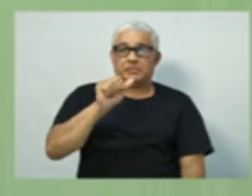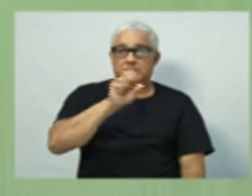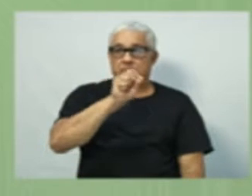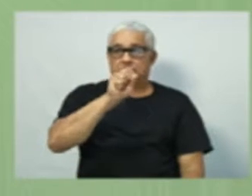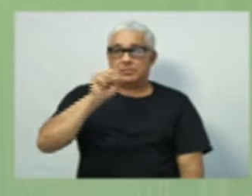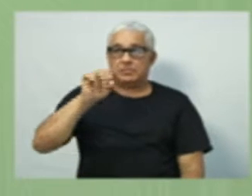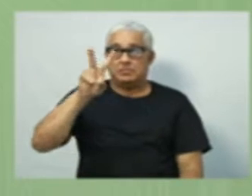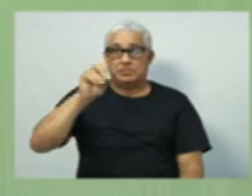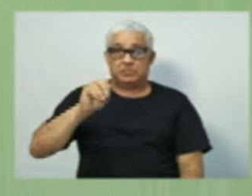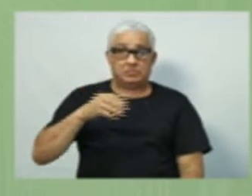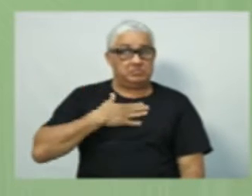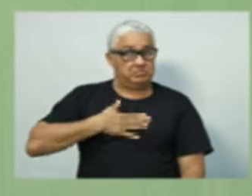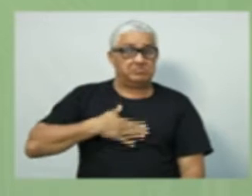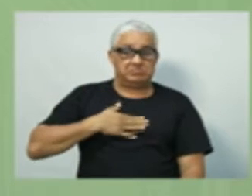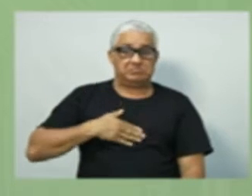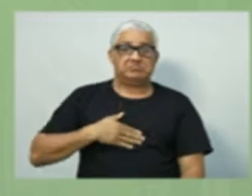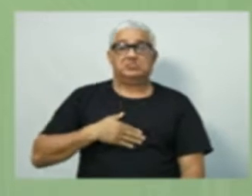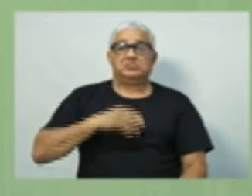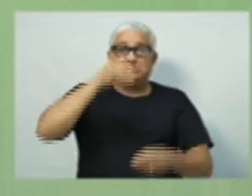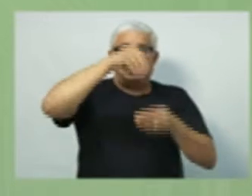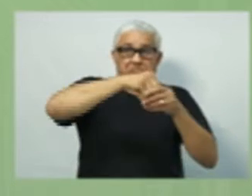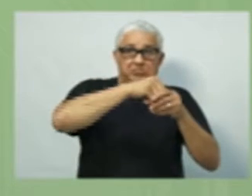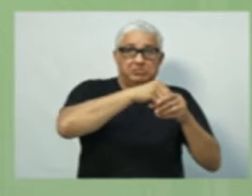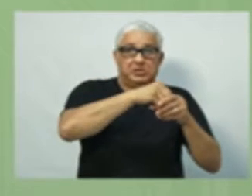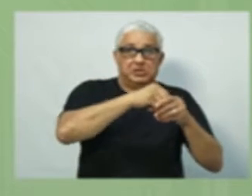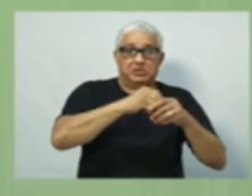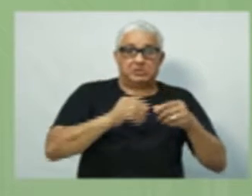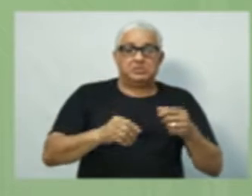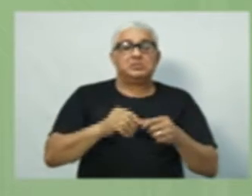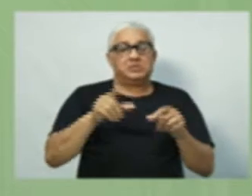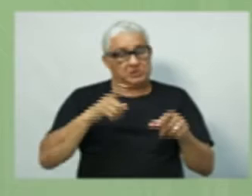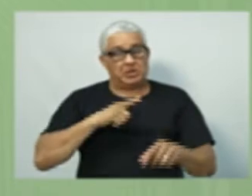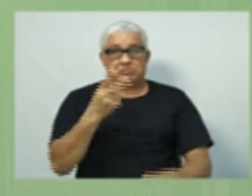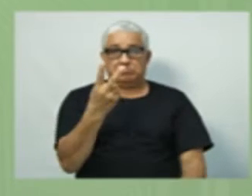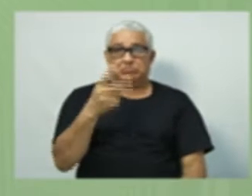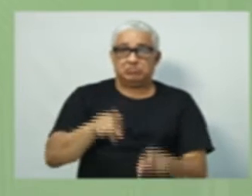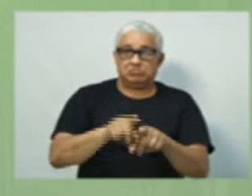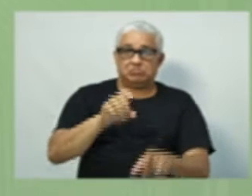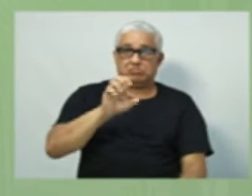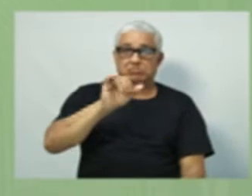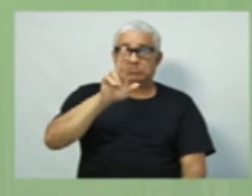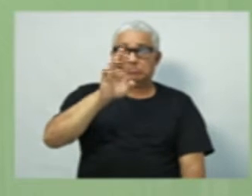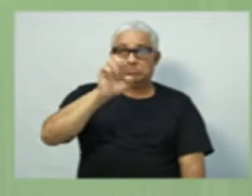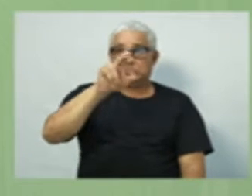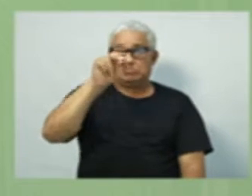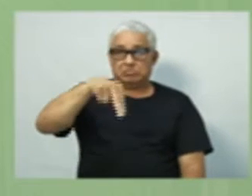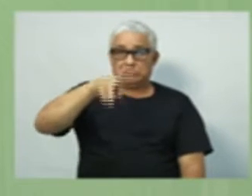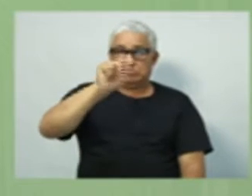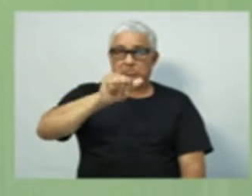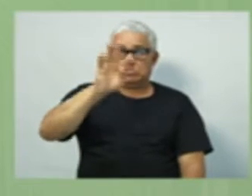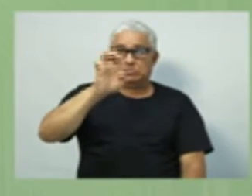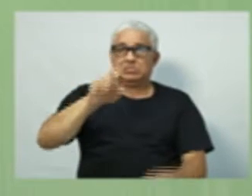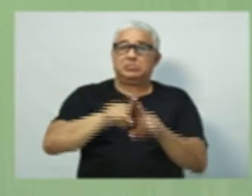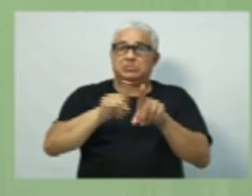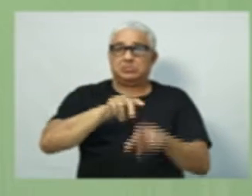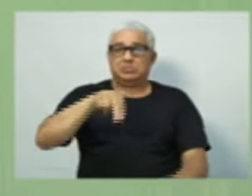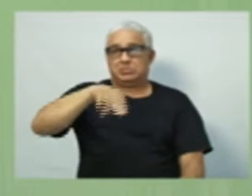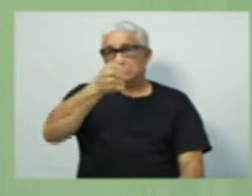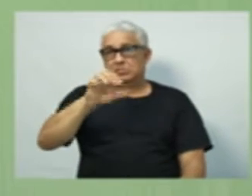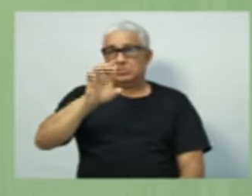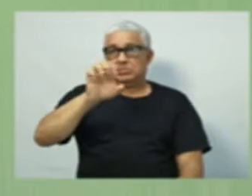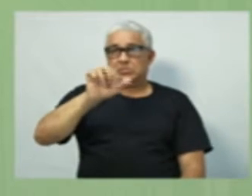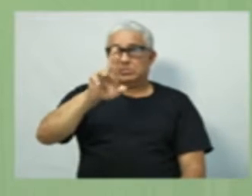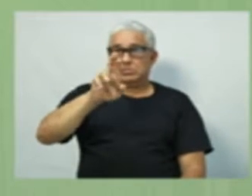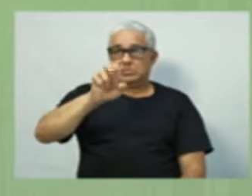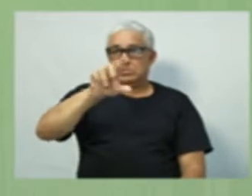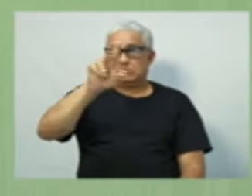tranquilo os componentes do passivo ele também passivo circulante não circulante circulante devem ser liquidados ou pagas